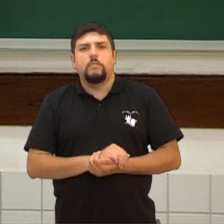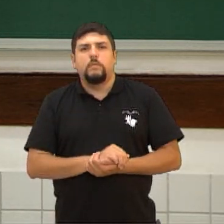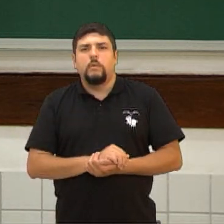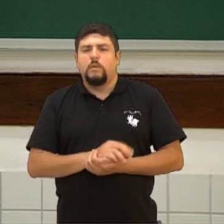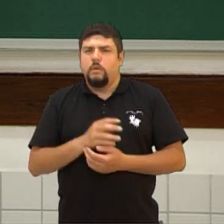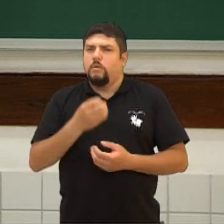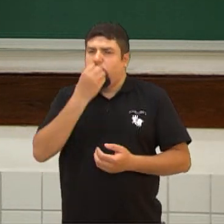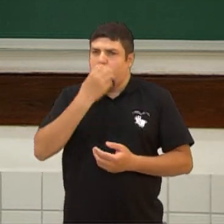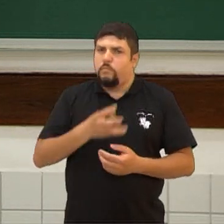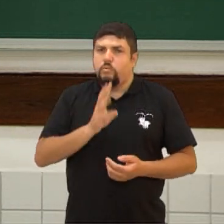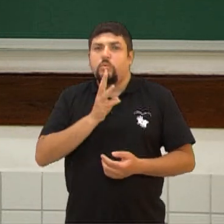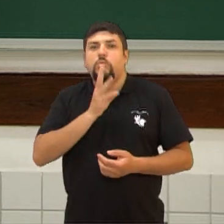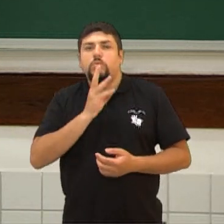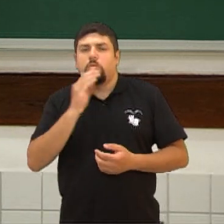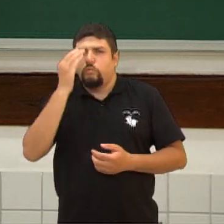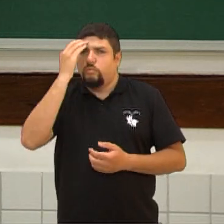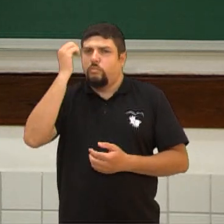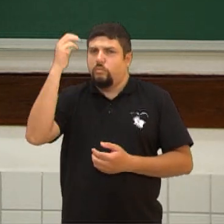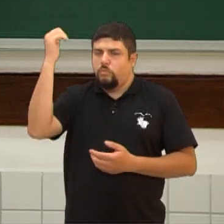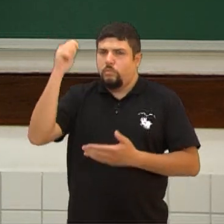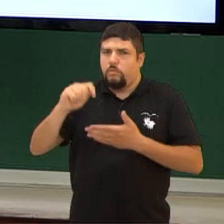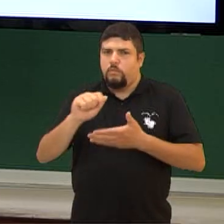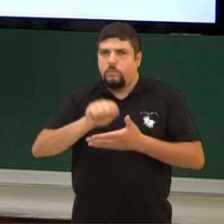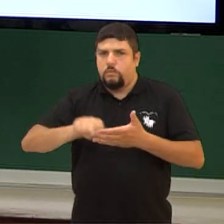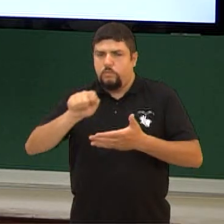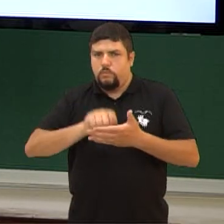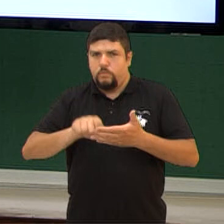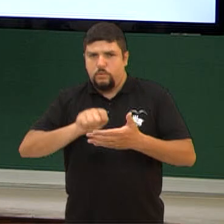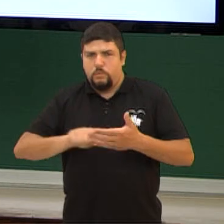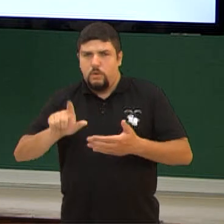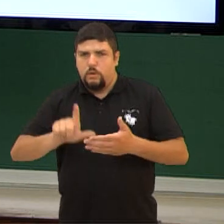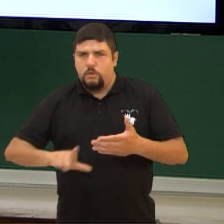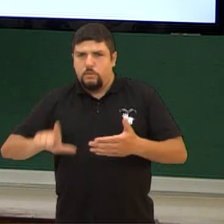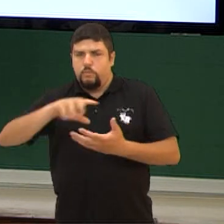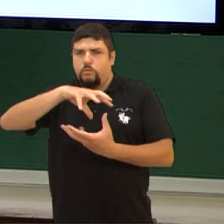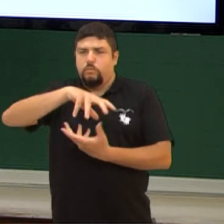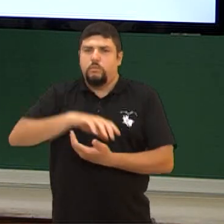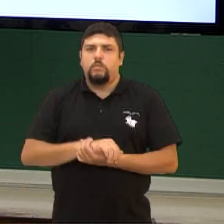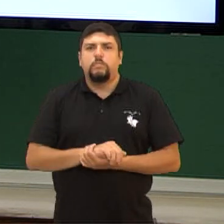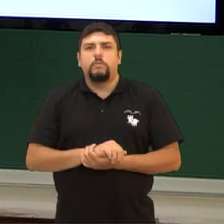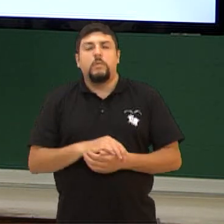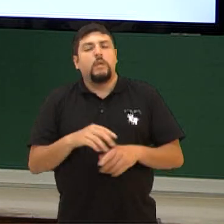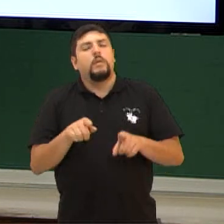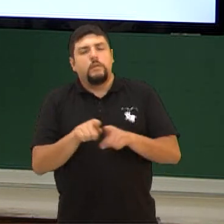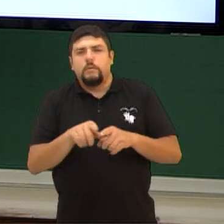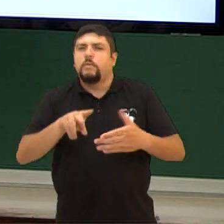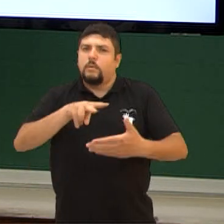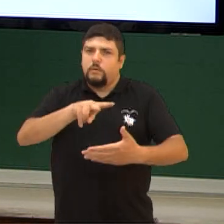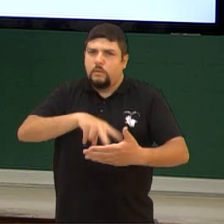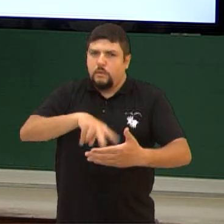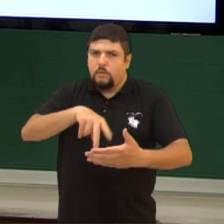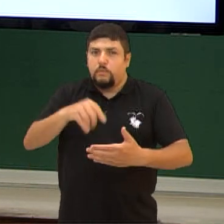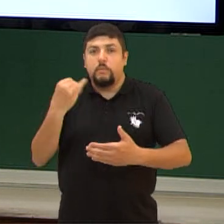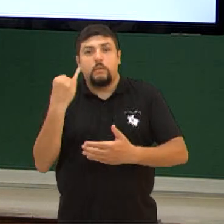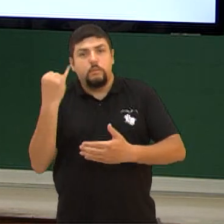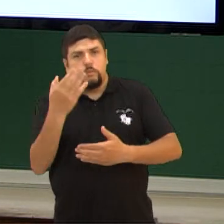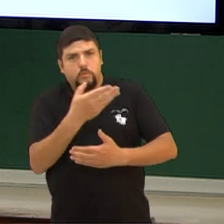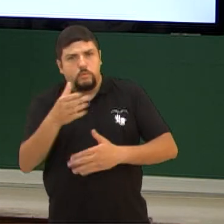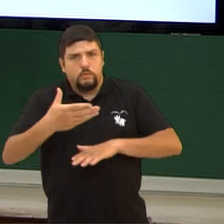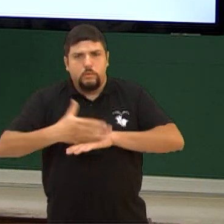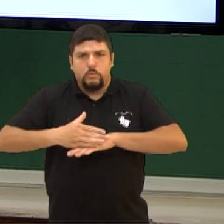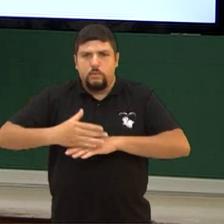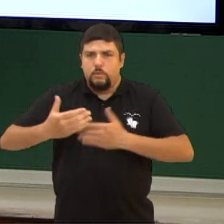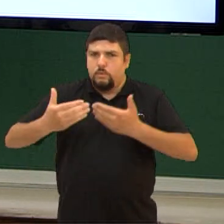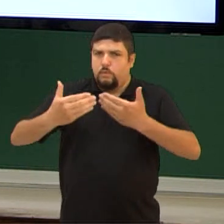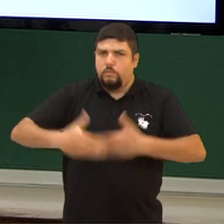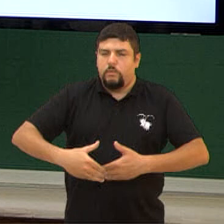grandes escritores da literatura mundial. E também, né, gente? Leitura. Não só é importante para vocês poderem fazer as provas, mas